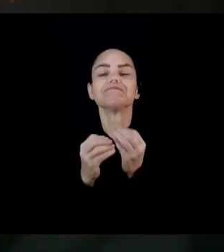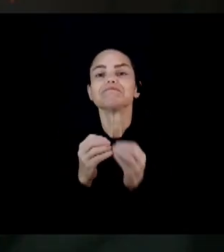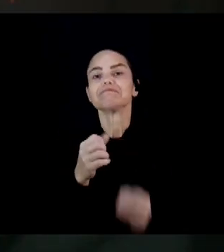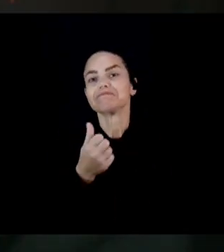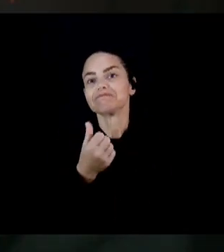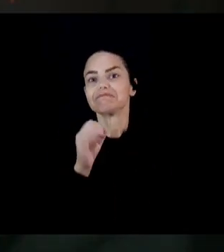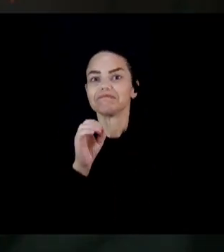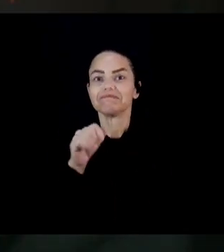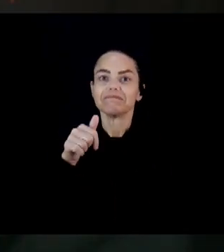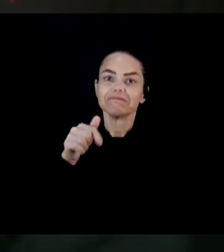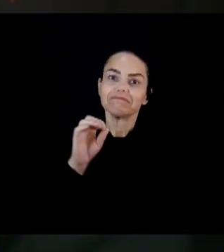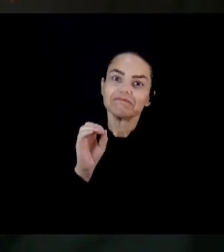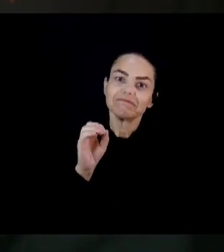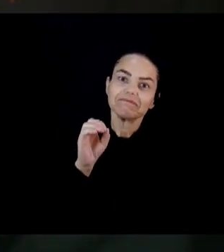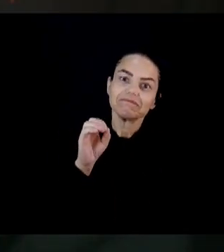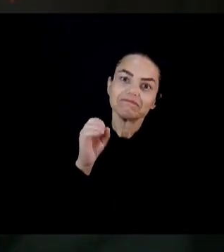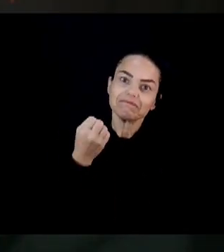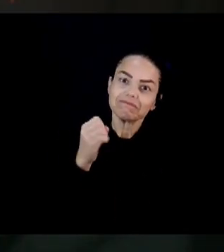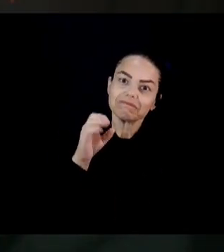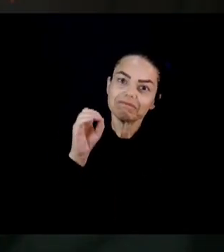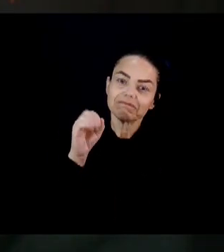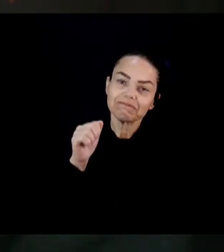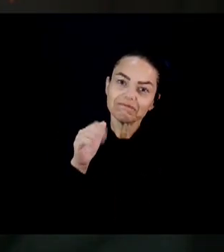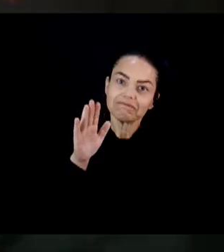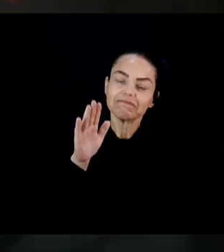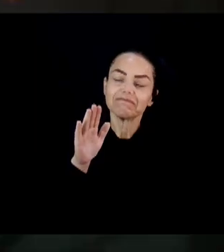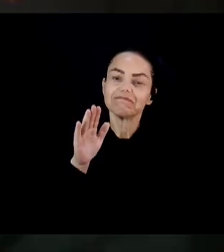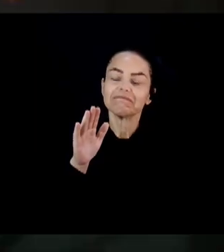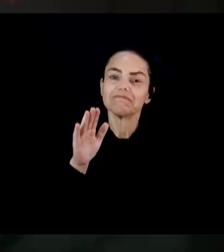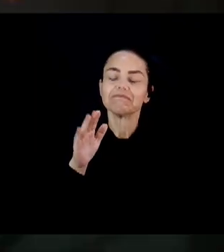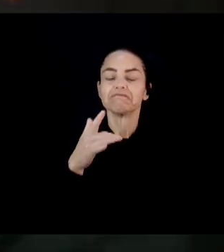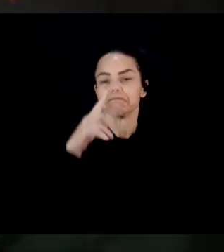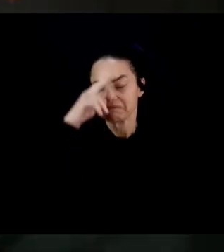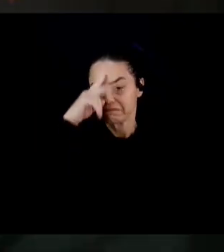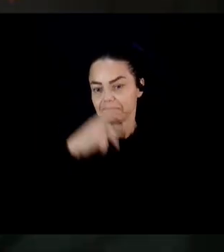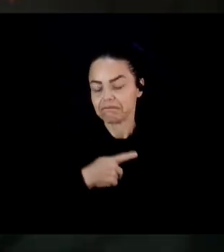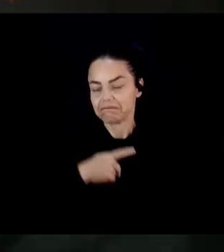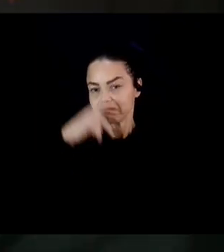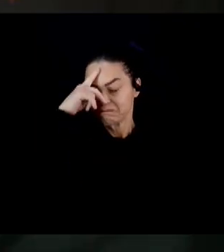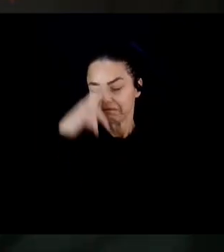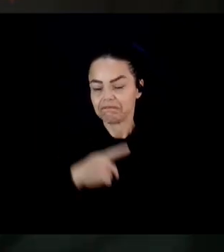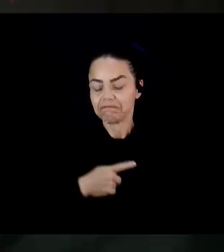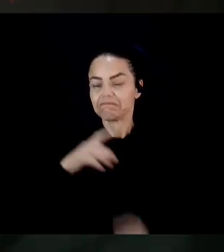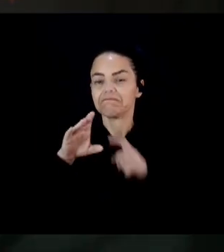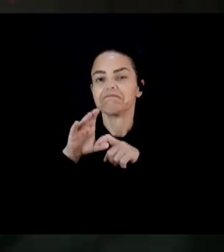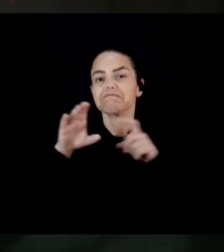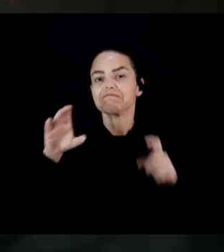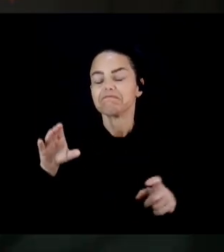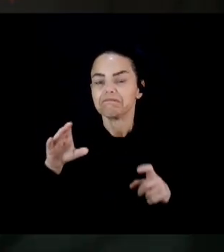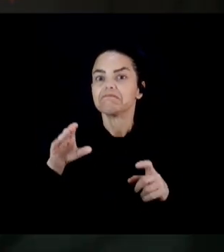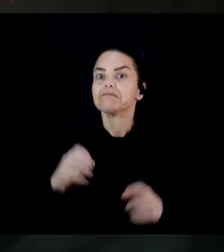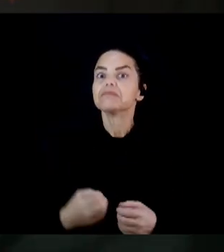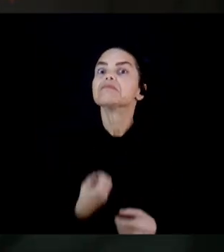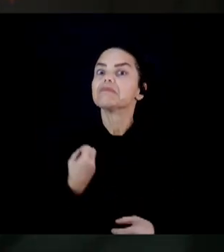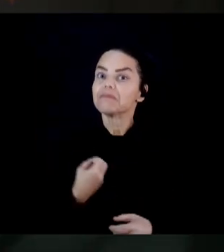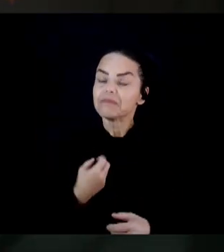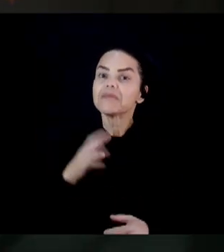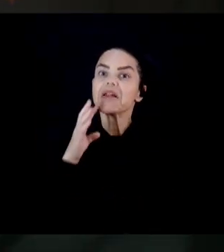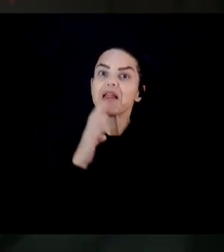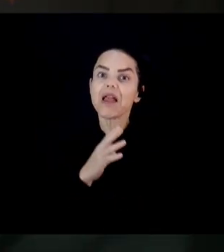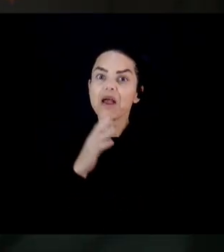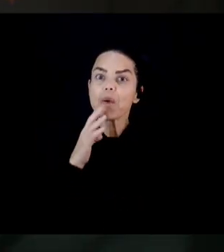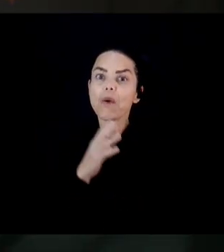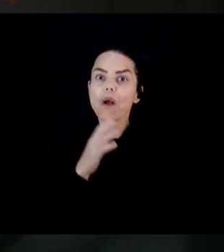70, 80 ou mais com autonomia, disposição e qualidade de vida? Segundo a Organização Mundial